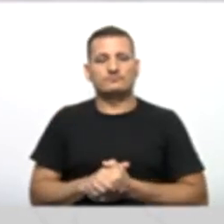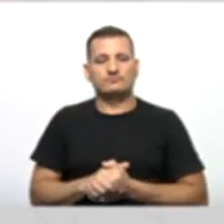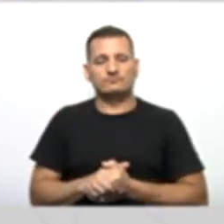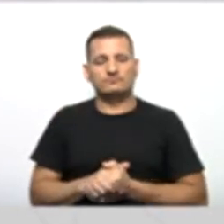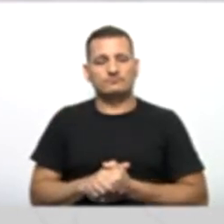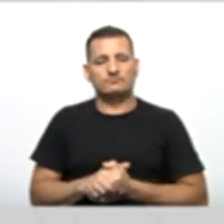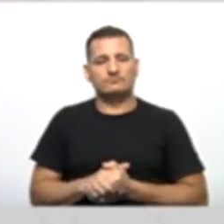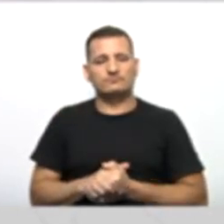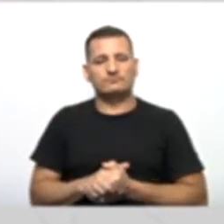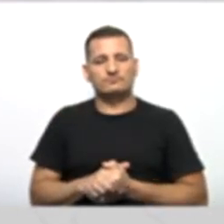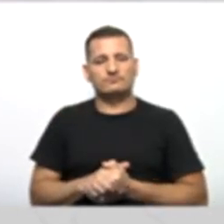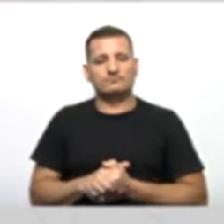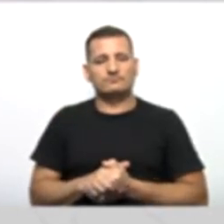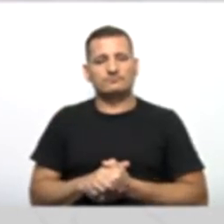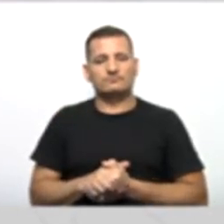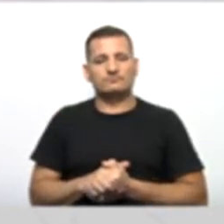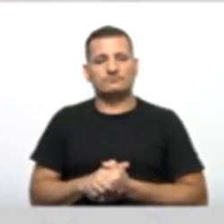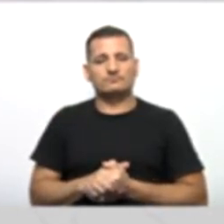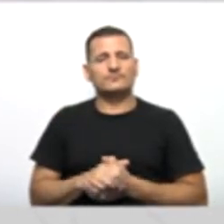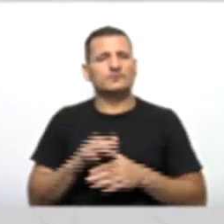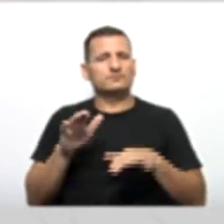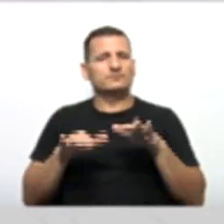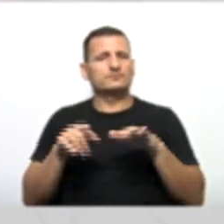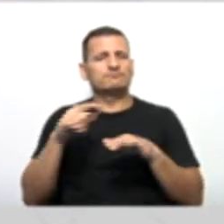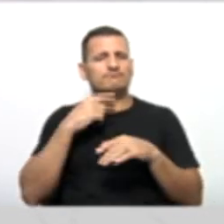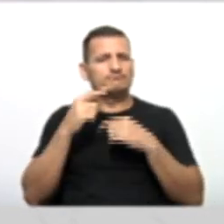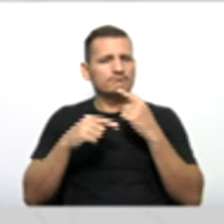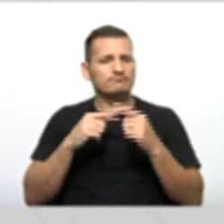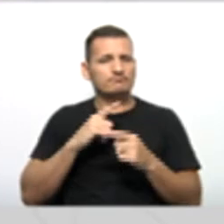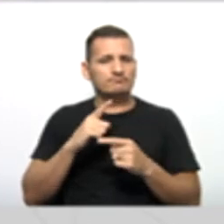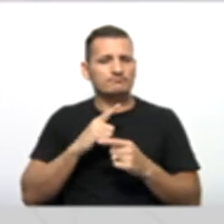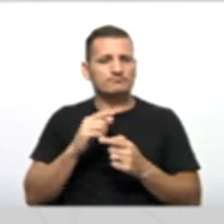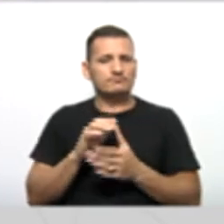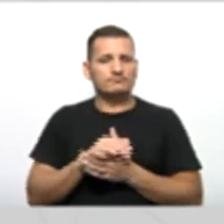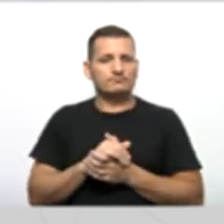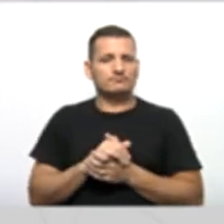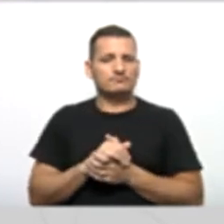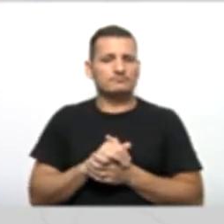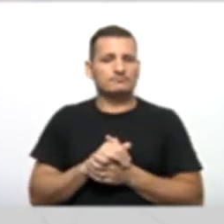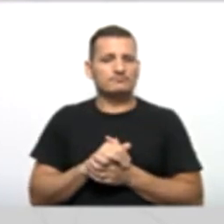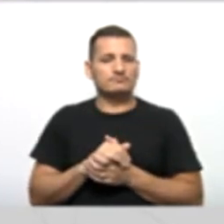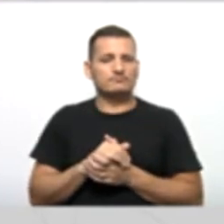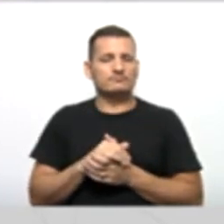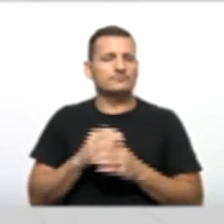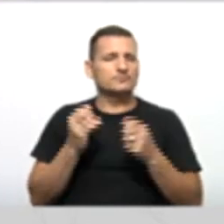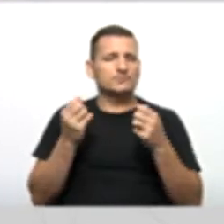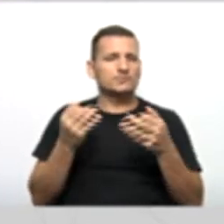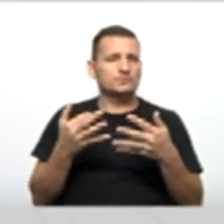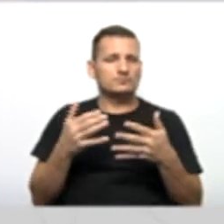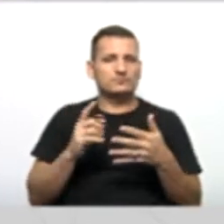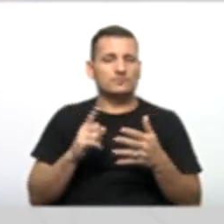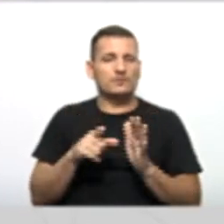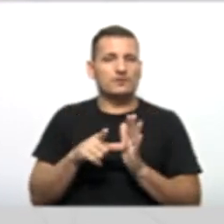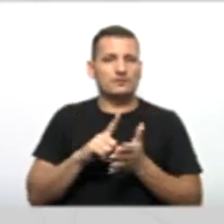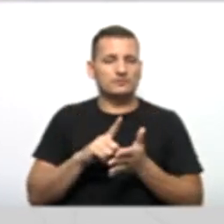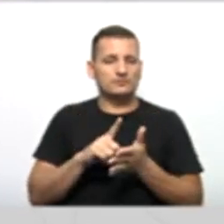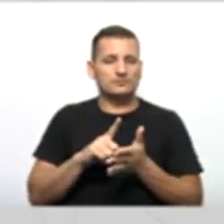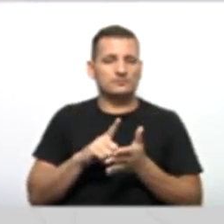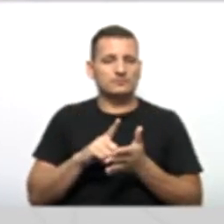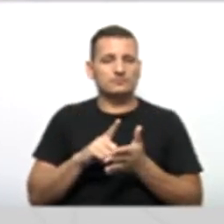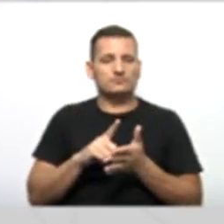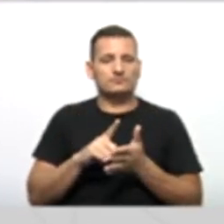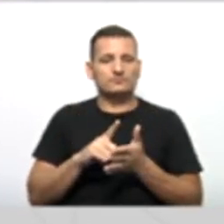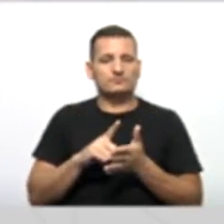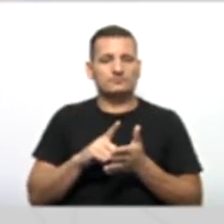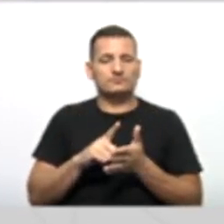único, certo? Isso aqui às vezes gera um pouco de dúvida, professor. A gente nem comentou lá na hora da explicação, na teleaula, mas eu